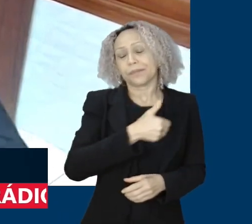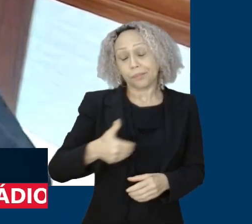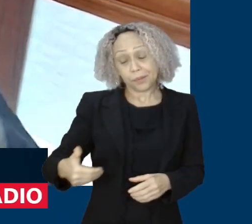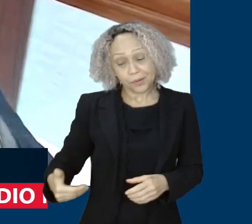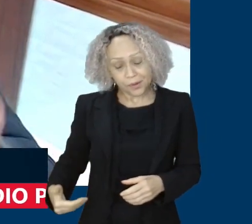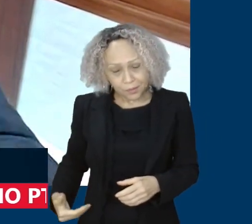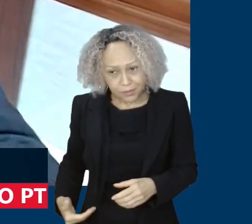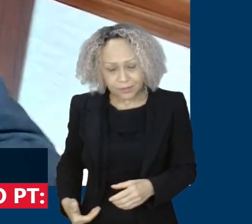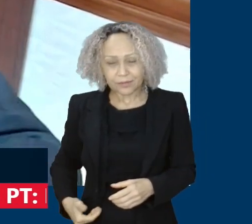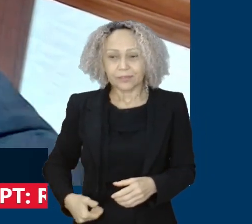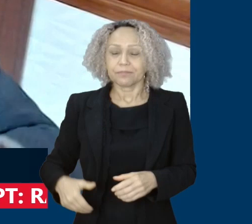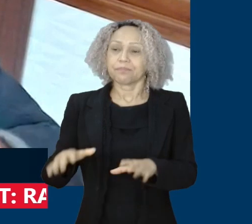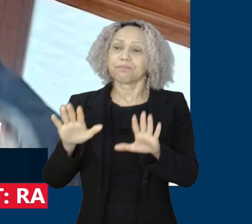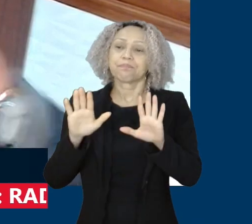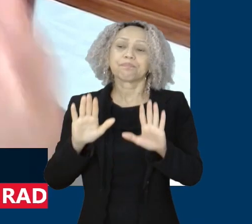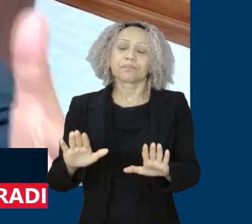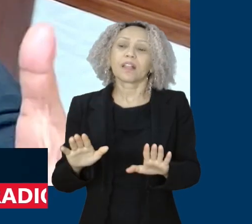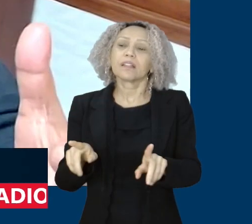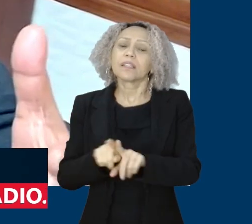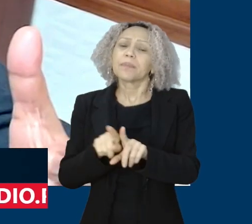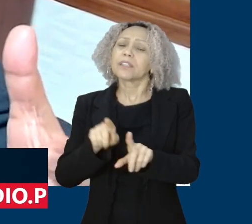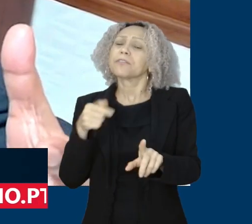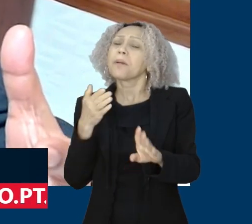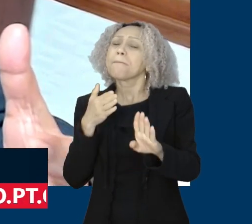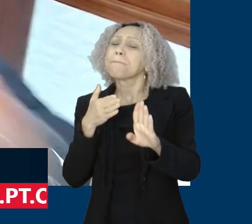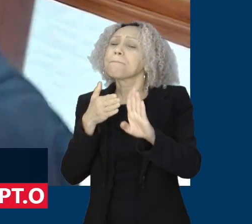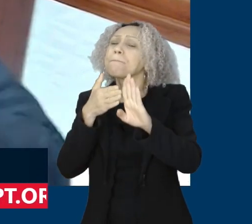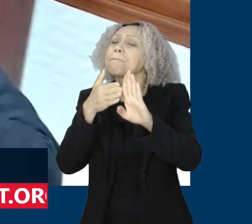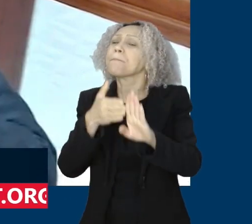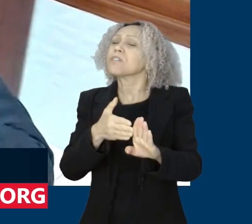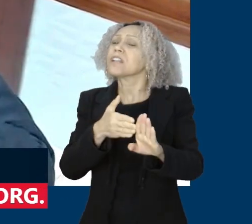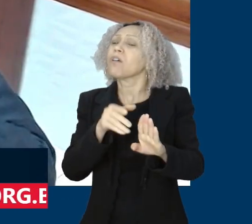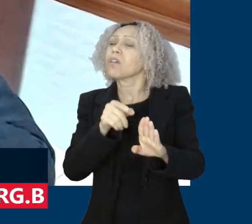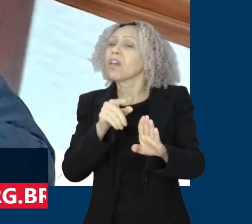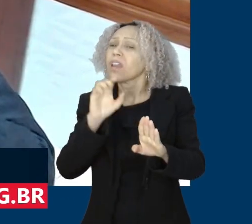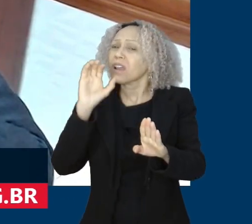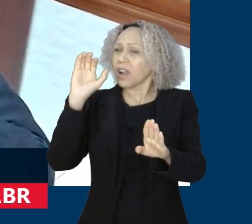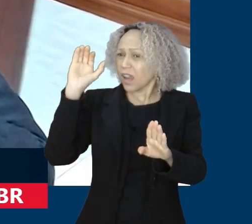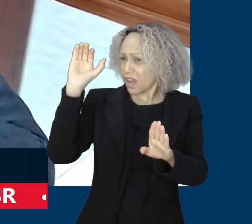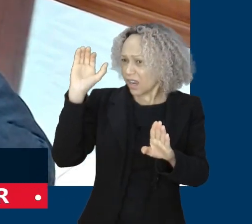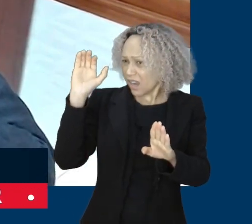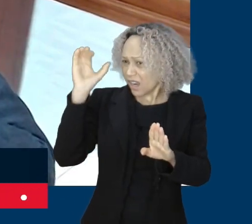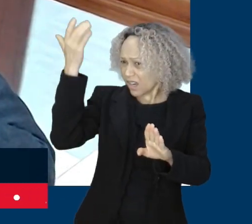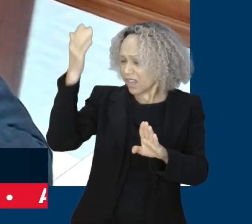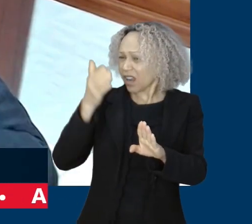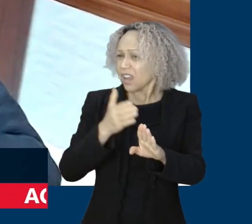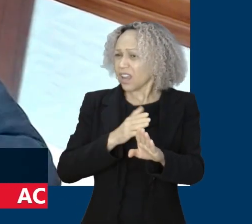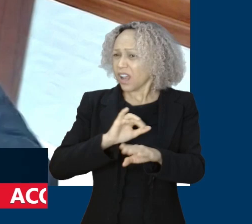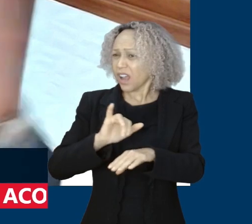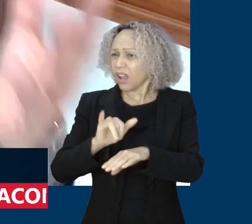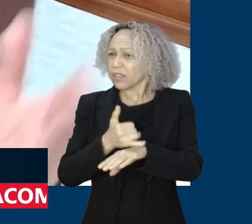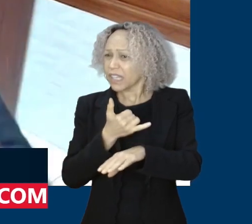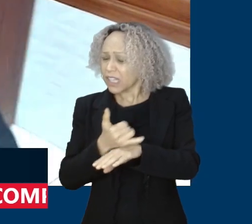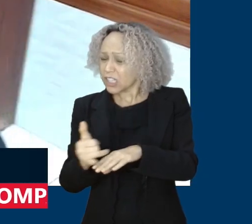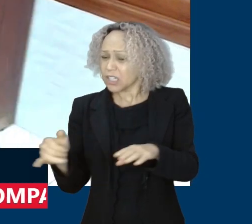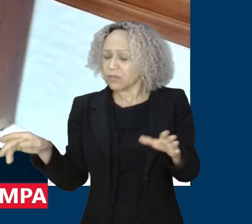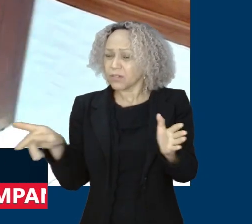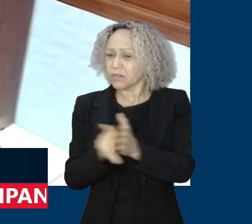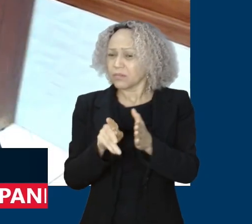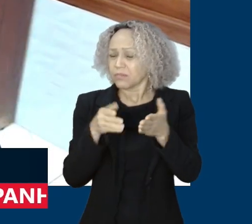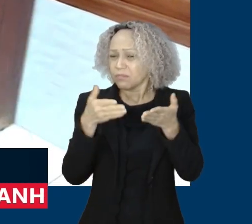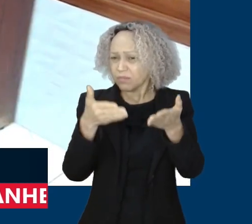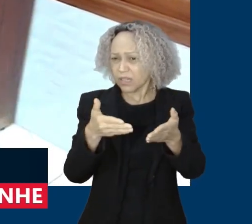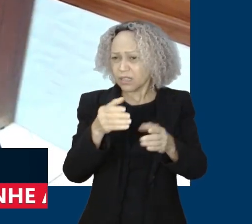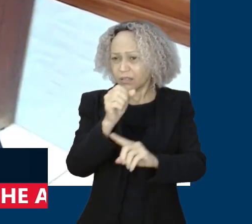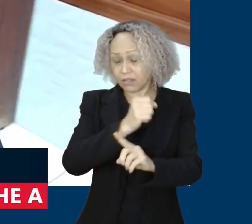além de apontar caminhos para a sociedade, nós estamos dando o exemplo. Teve um pensador